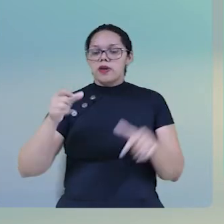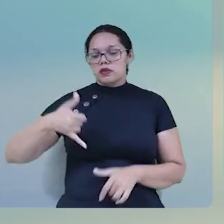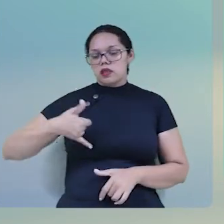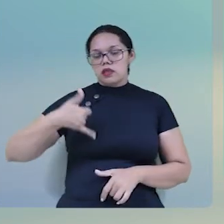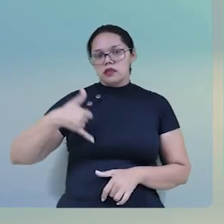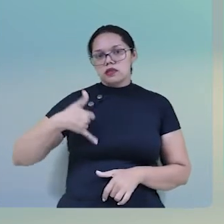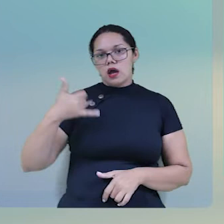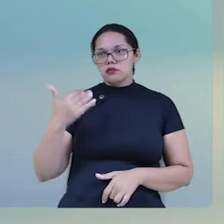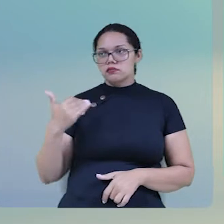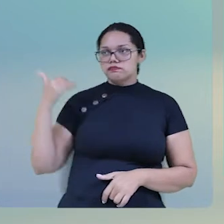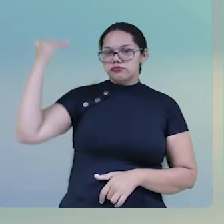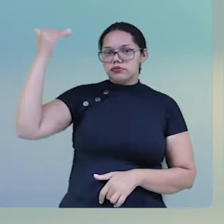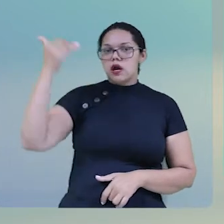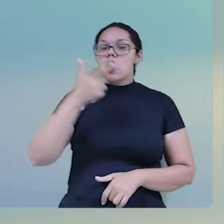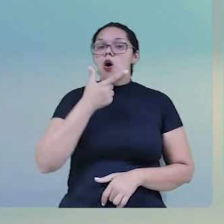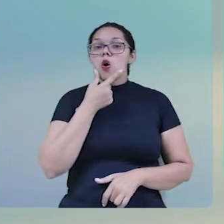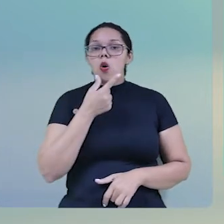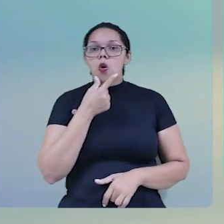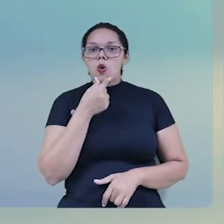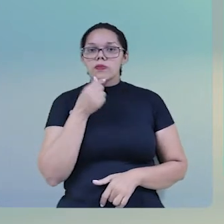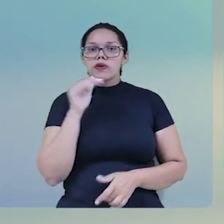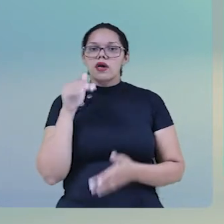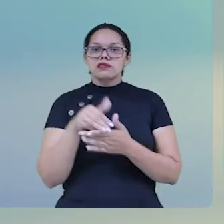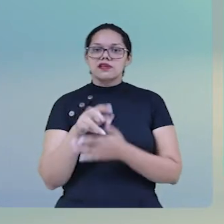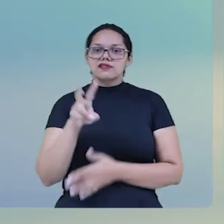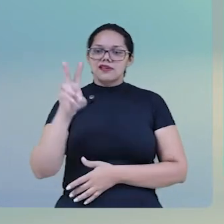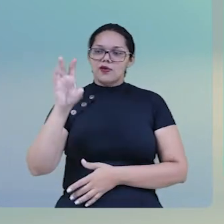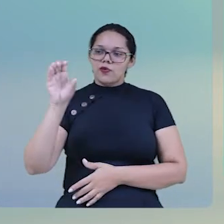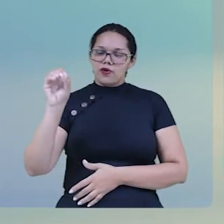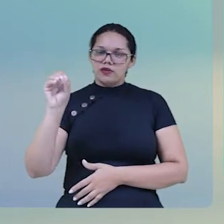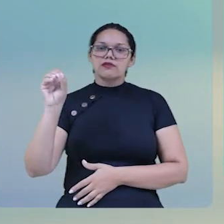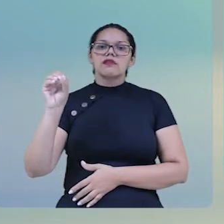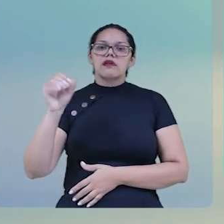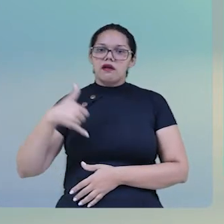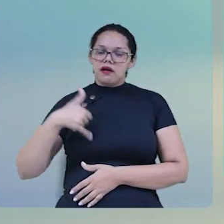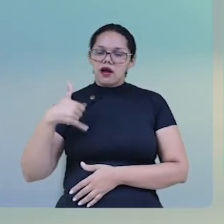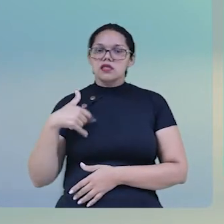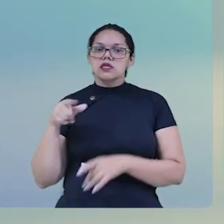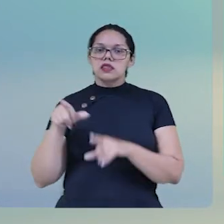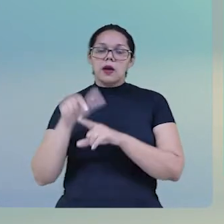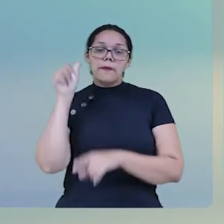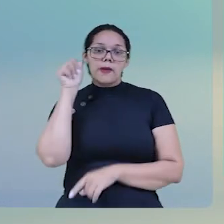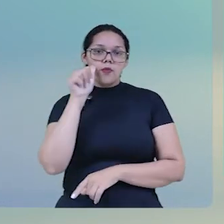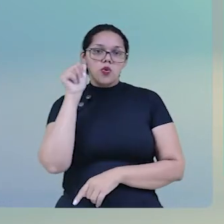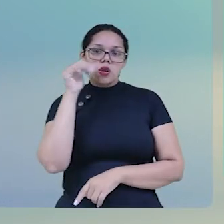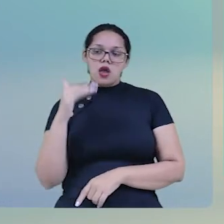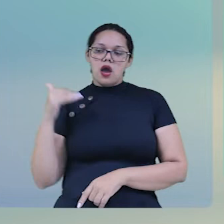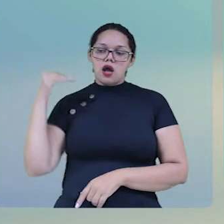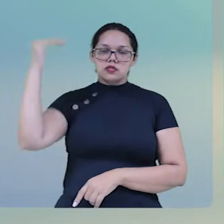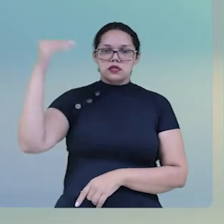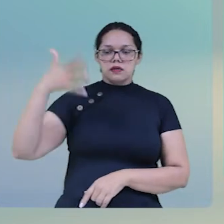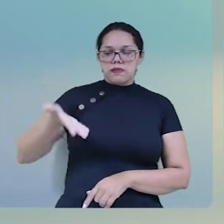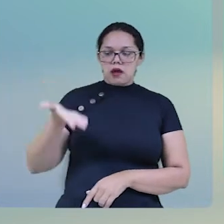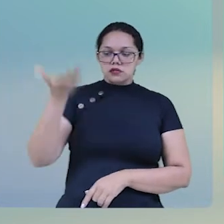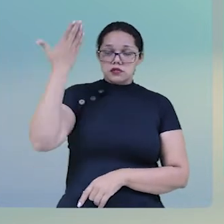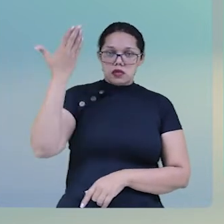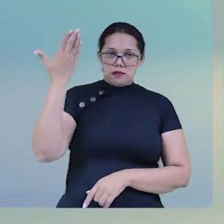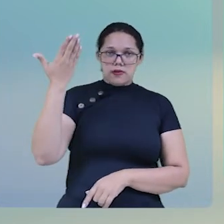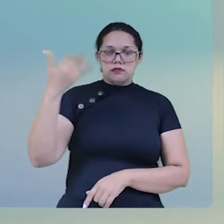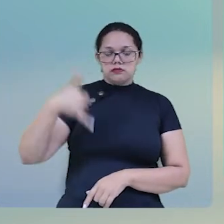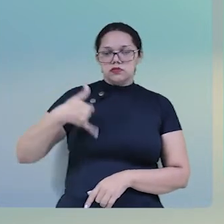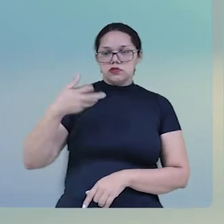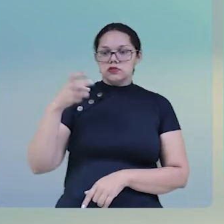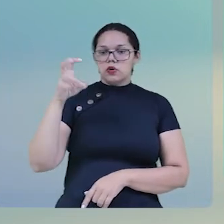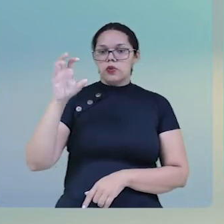idade, é maior entre homens com até 50 anos e entre mulheres acima de 50 anos